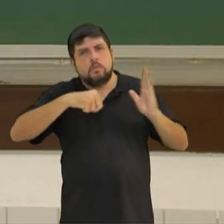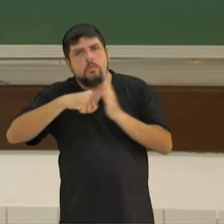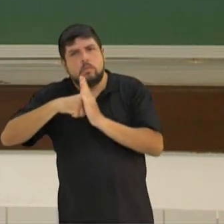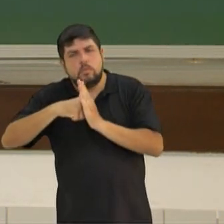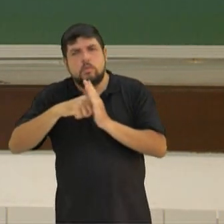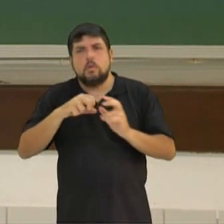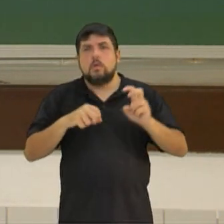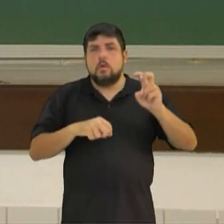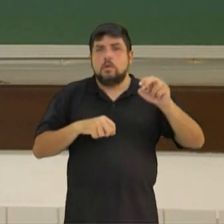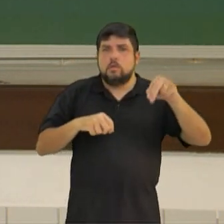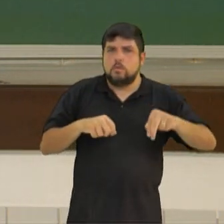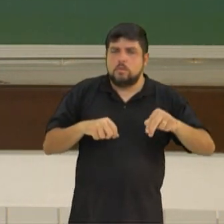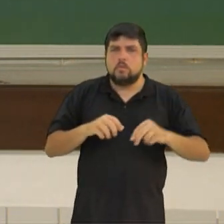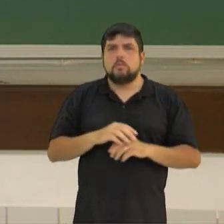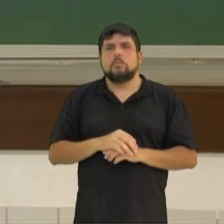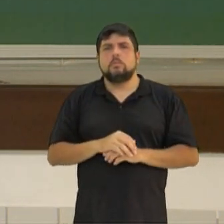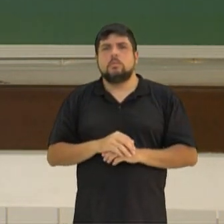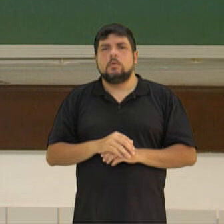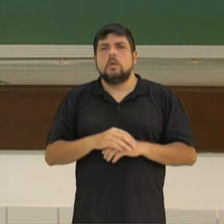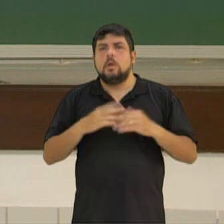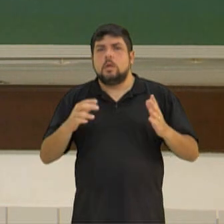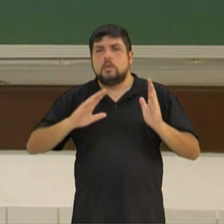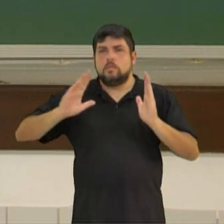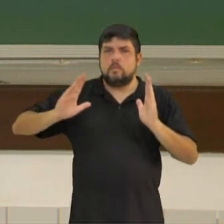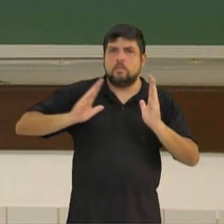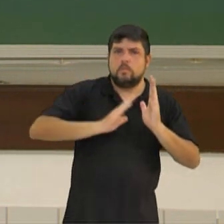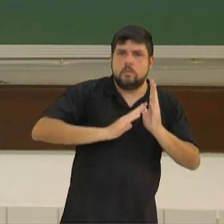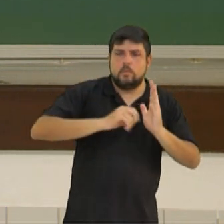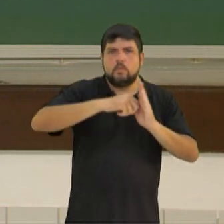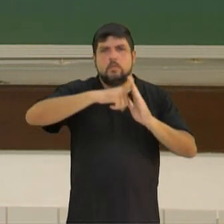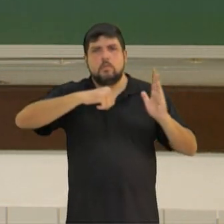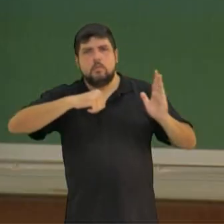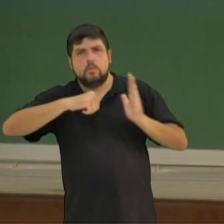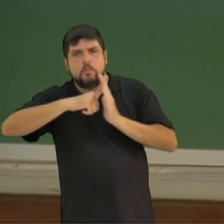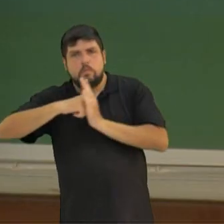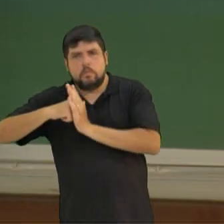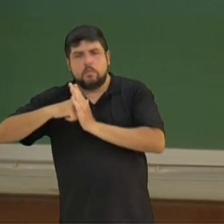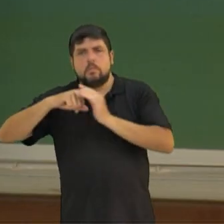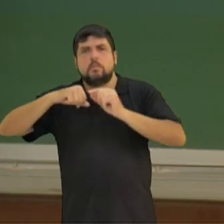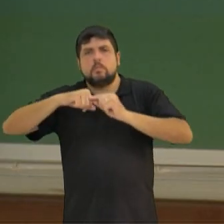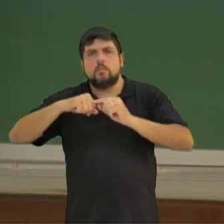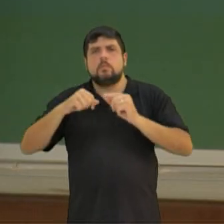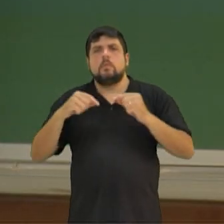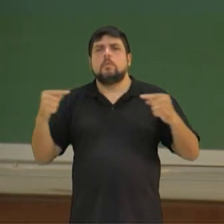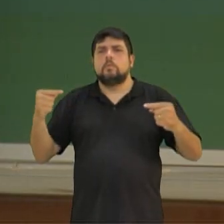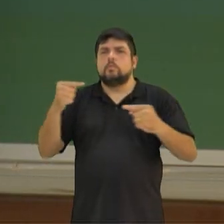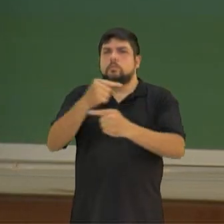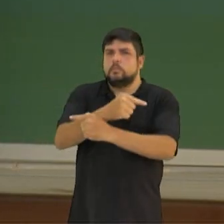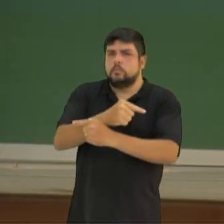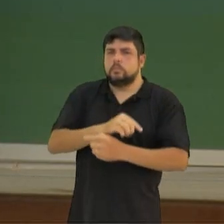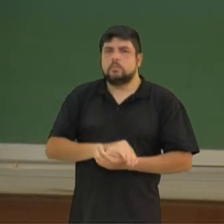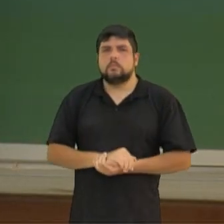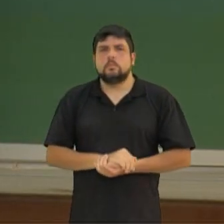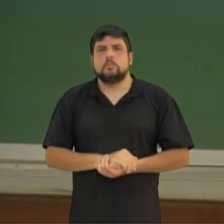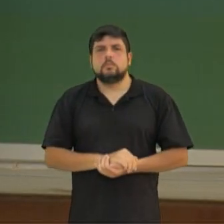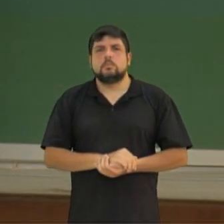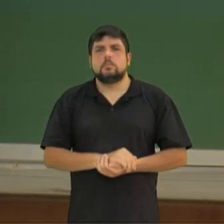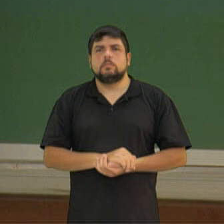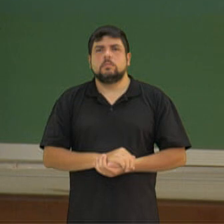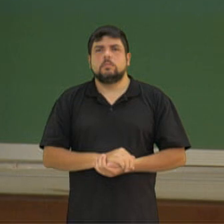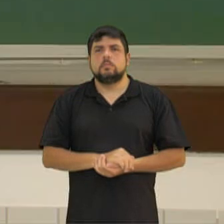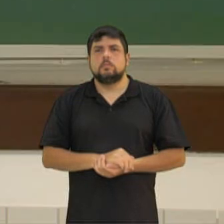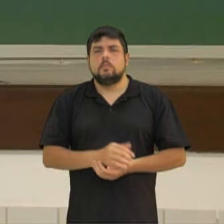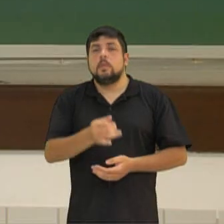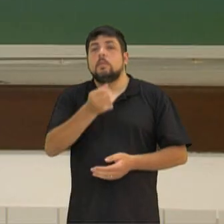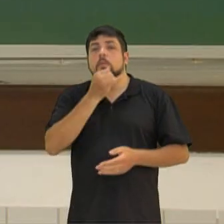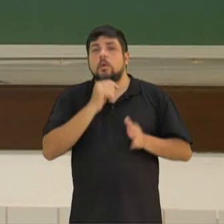sentido, né, é oposto. A pessoa está empurrando para um lado, a parede está empurrando a pessoa para o outro. Um foguete, quando